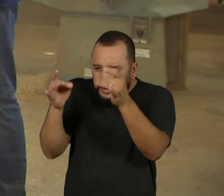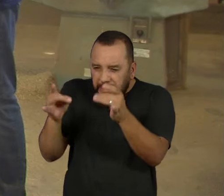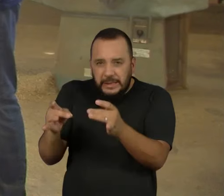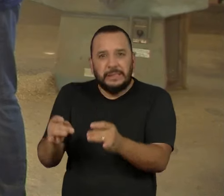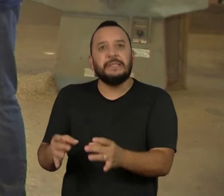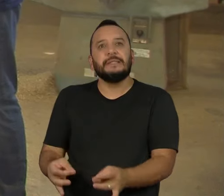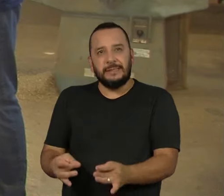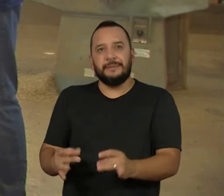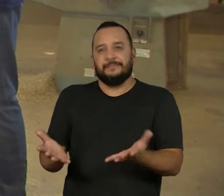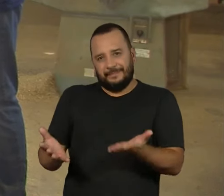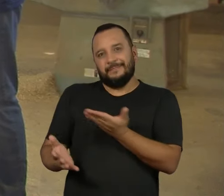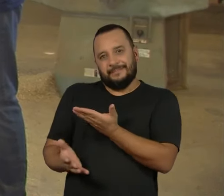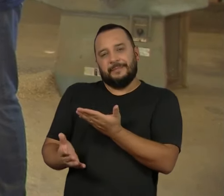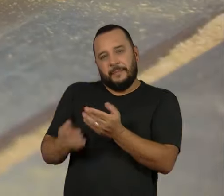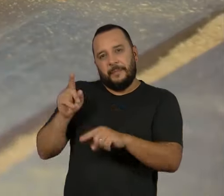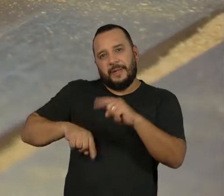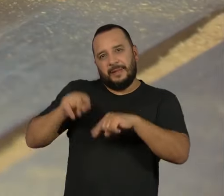mecânicas.